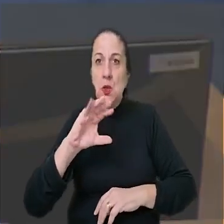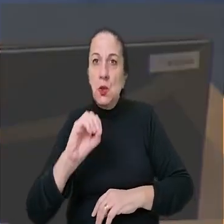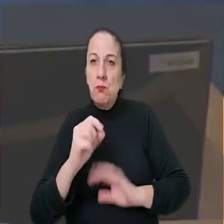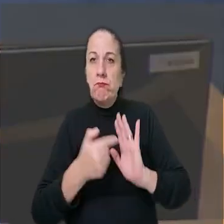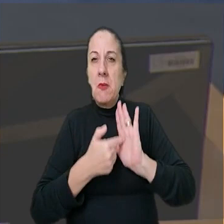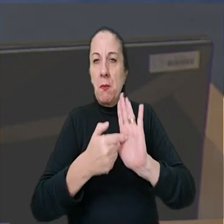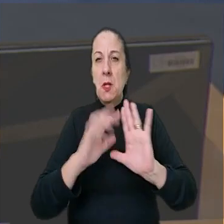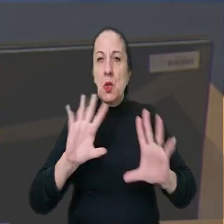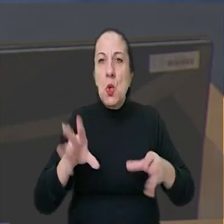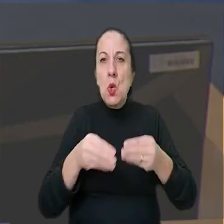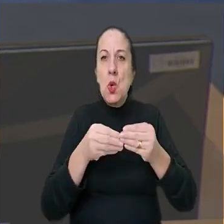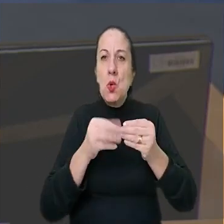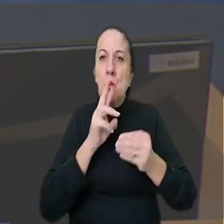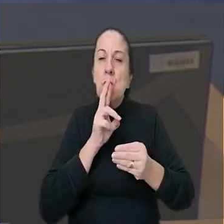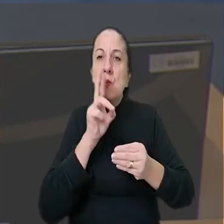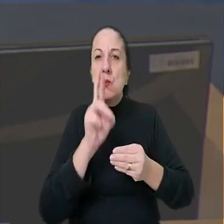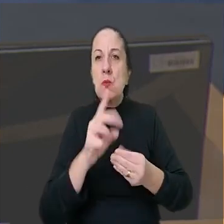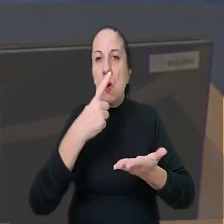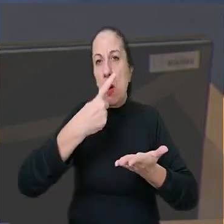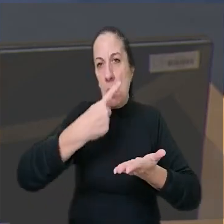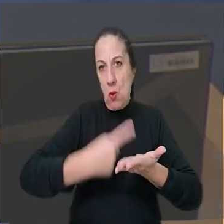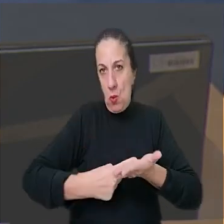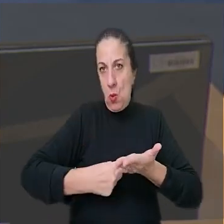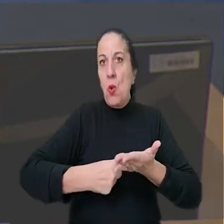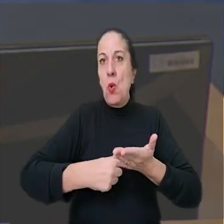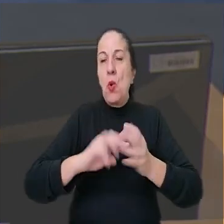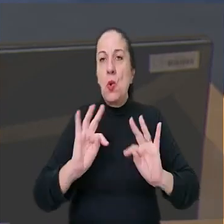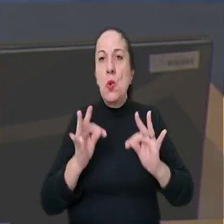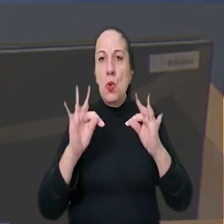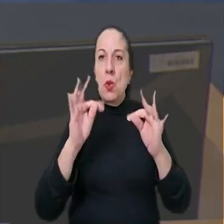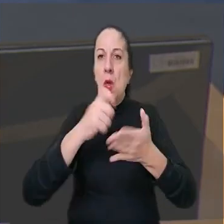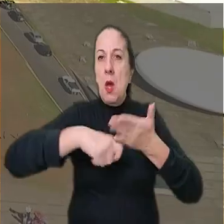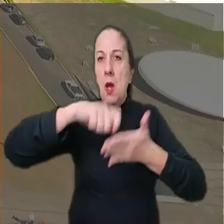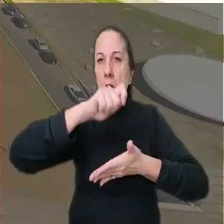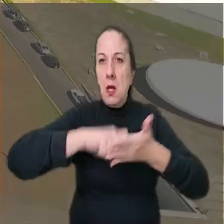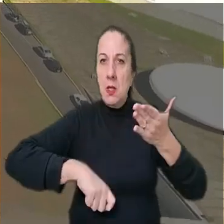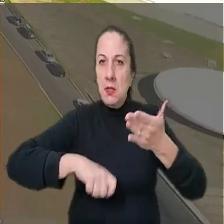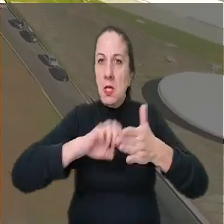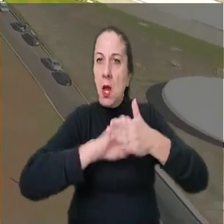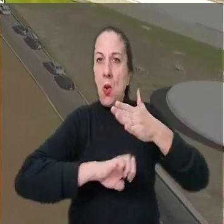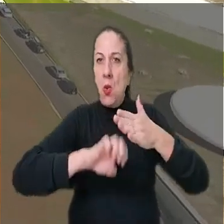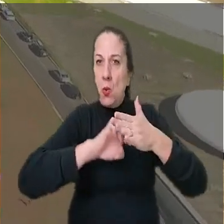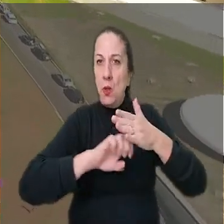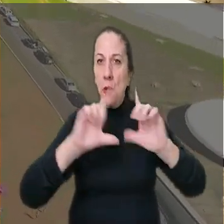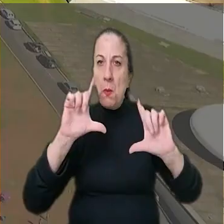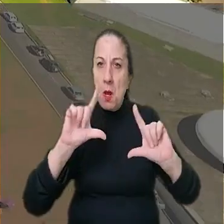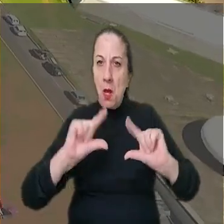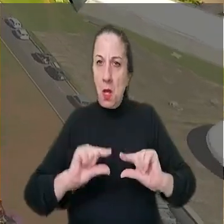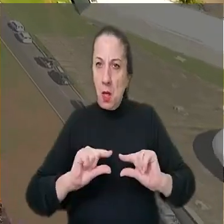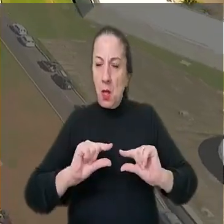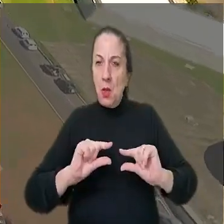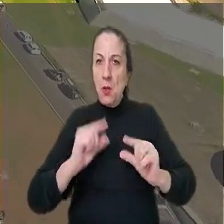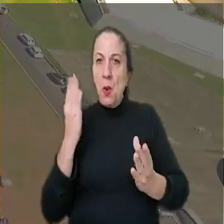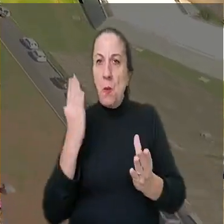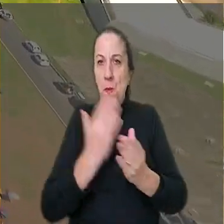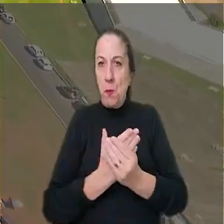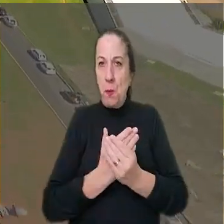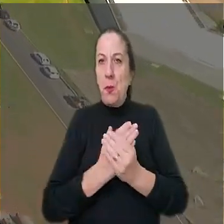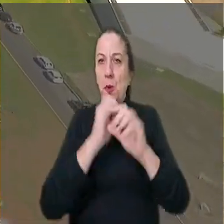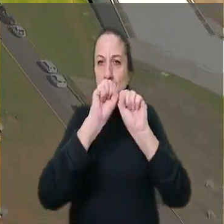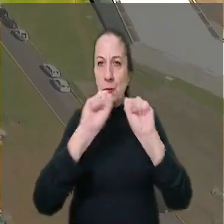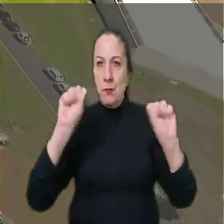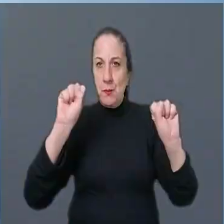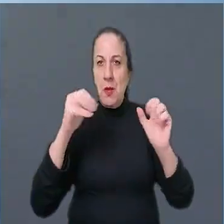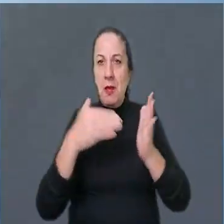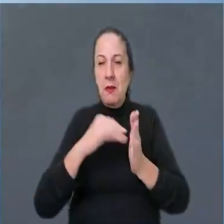Corrêa da Veiga, apresentou um resumo dos resultados do acordo de cooperação técnica assinado com a União para reduzir o número de processos